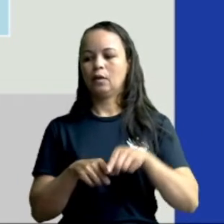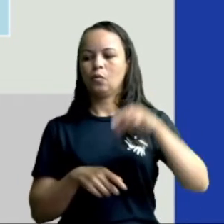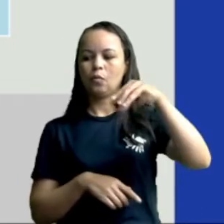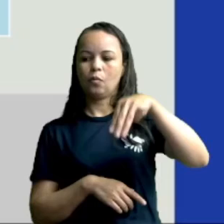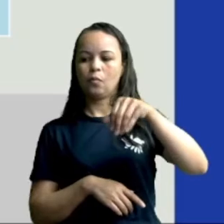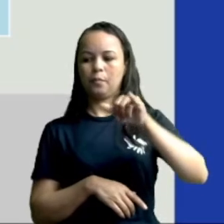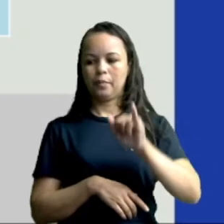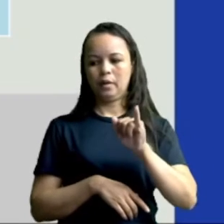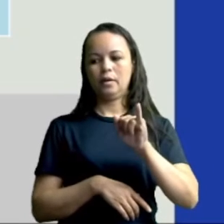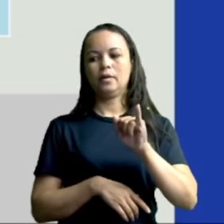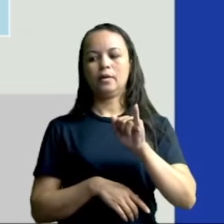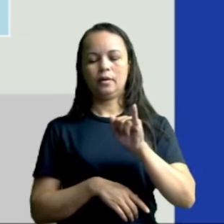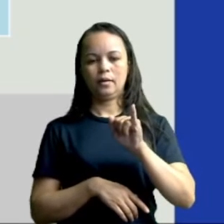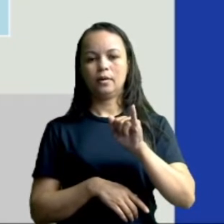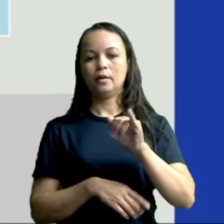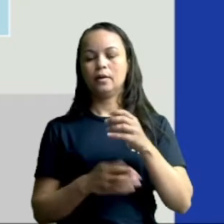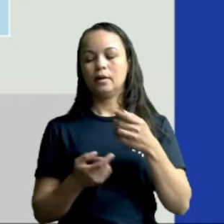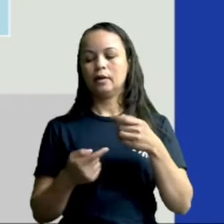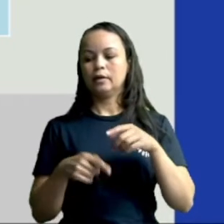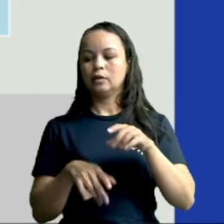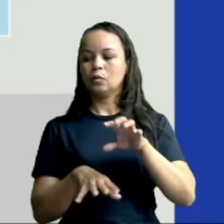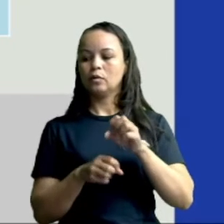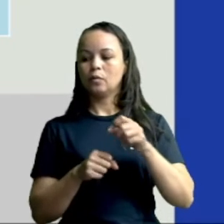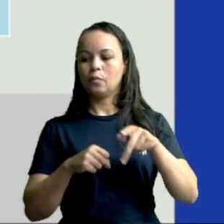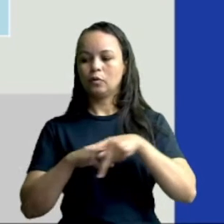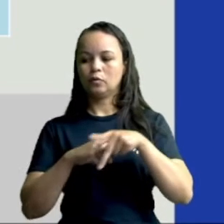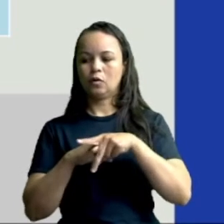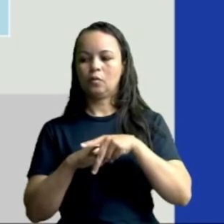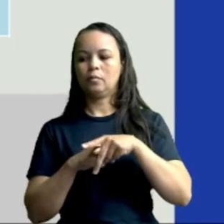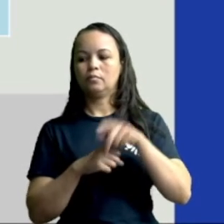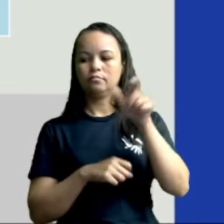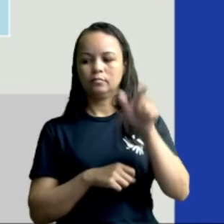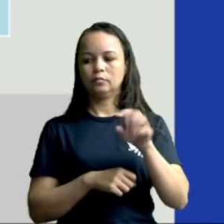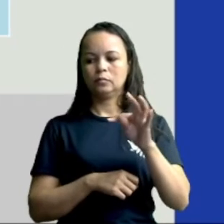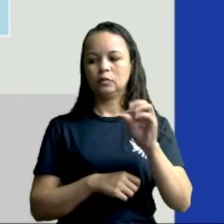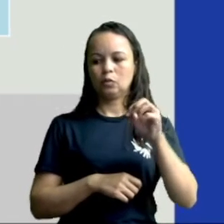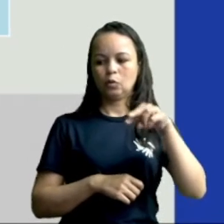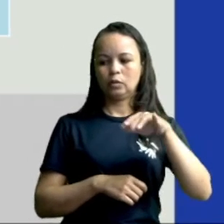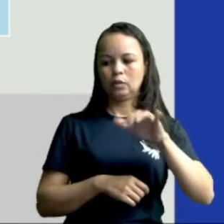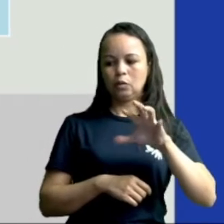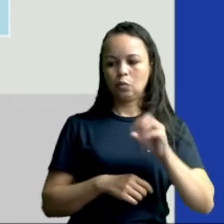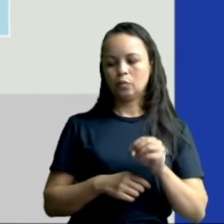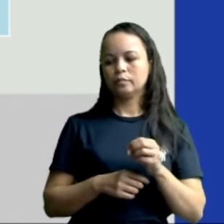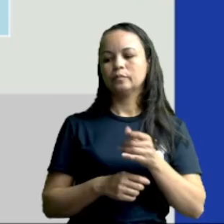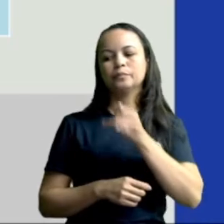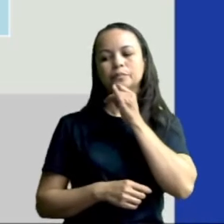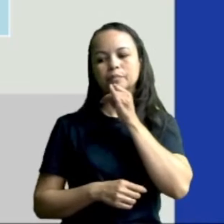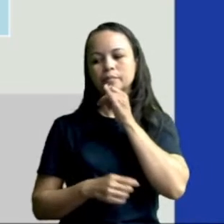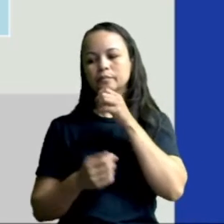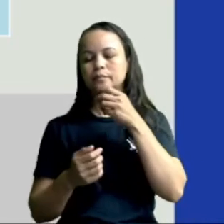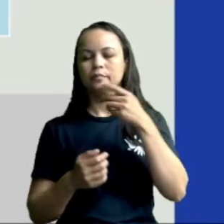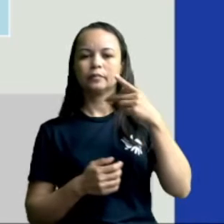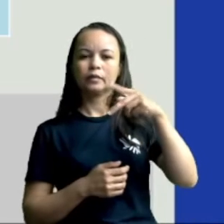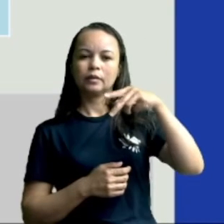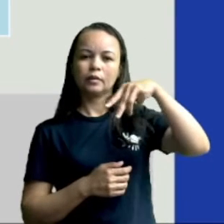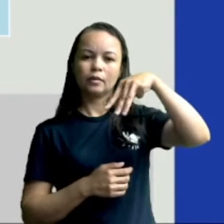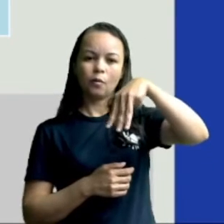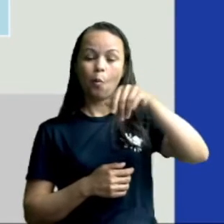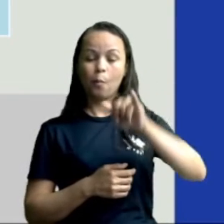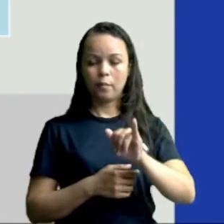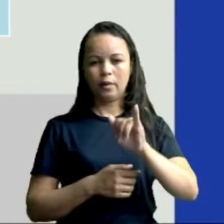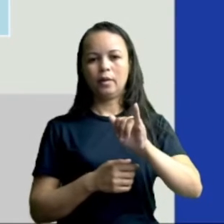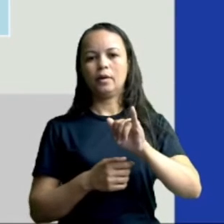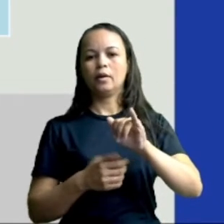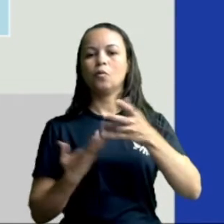acento como adjetivo possessivo e o mi com acento como pronome pessoal. Ele muda